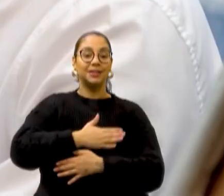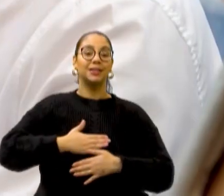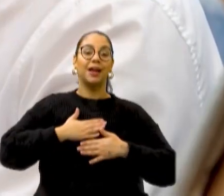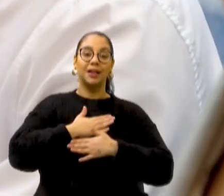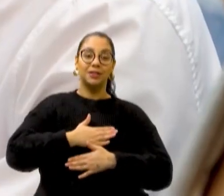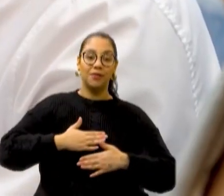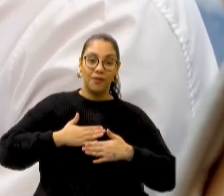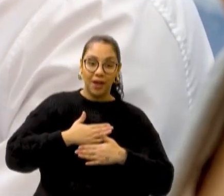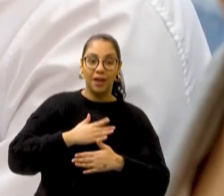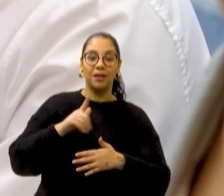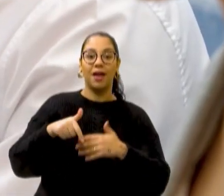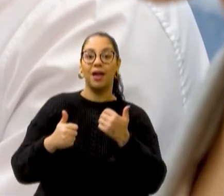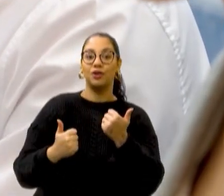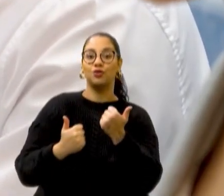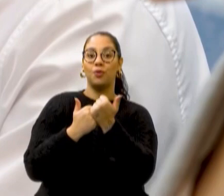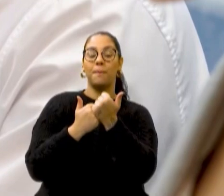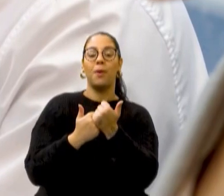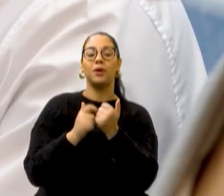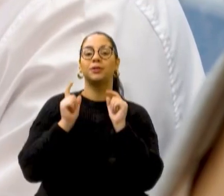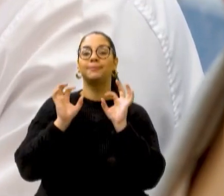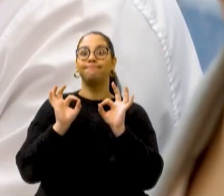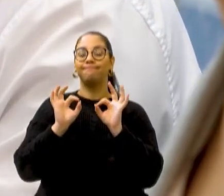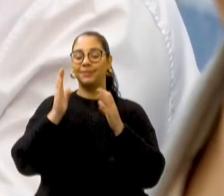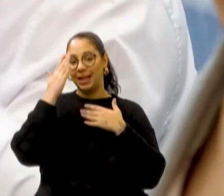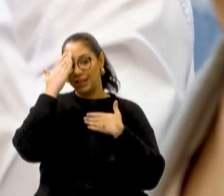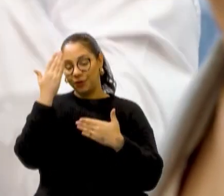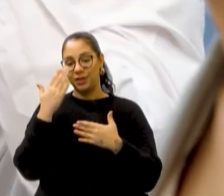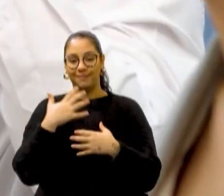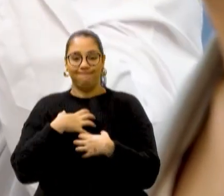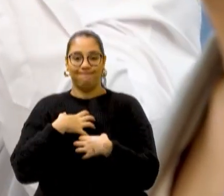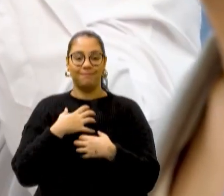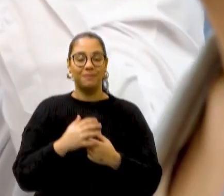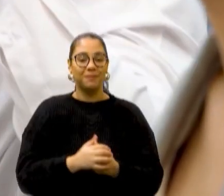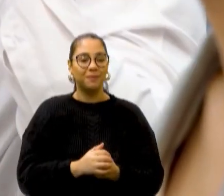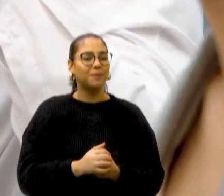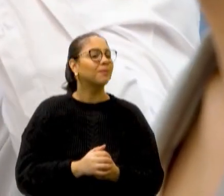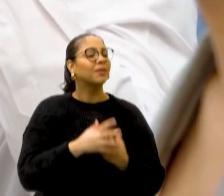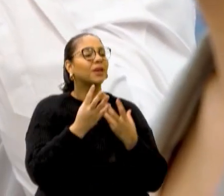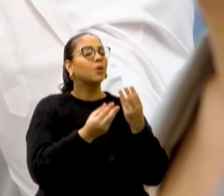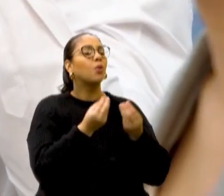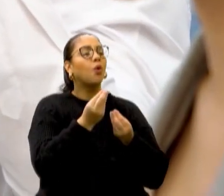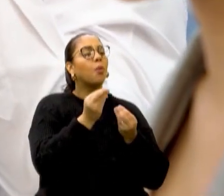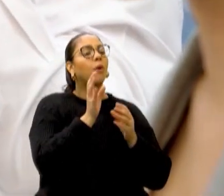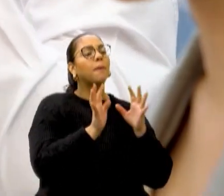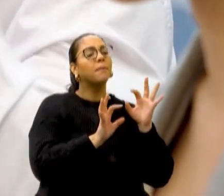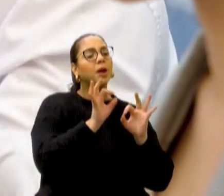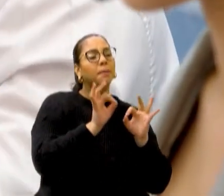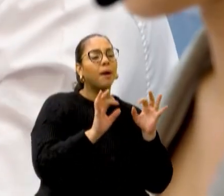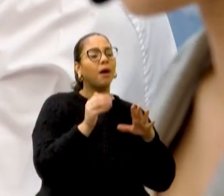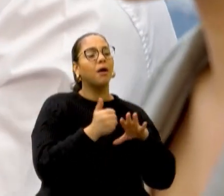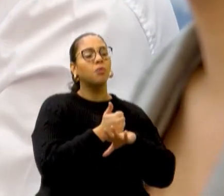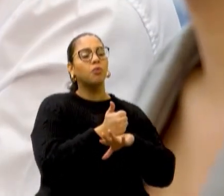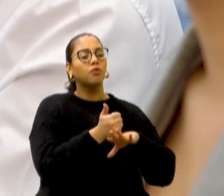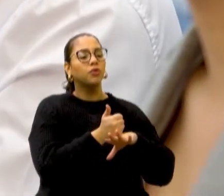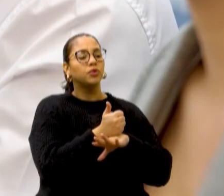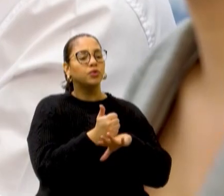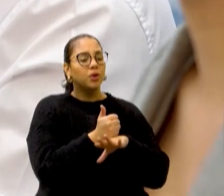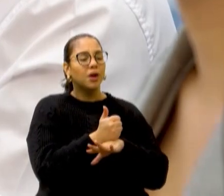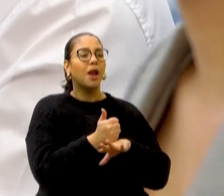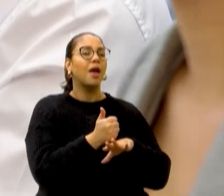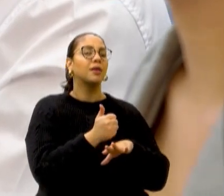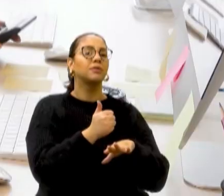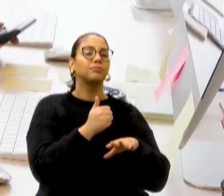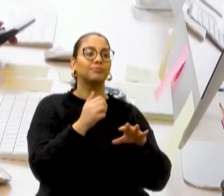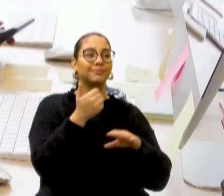com um resfriado com suporte seu é muito gratificante como é que a gente se prepara para ser um profissional